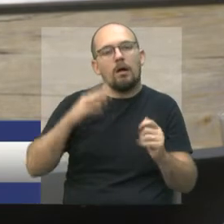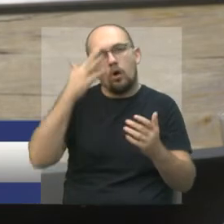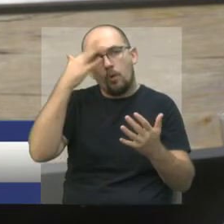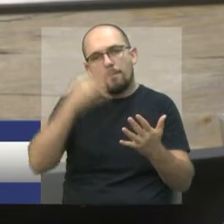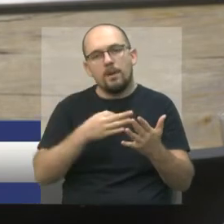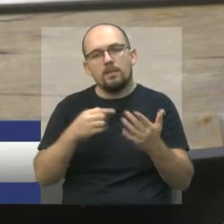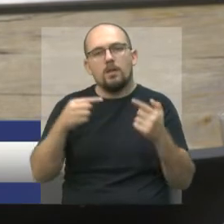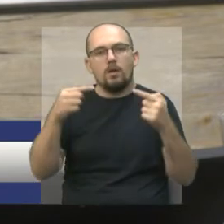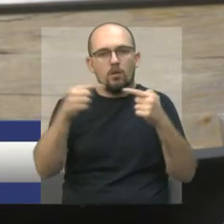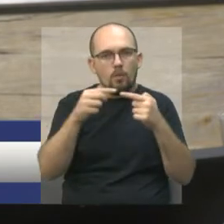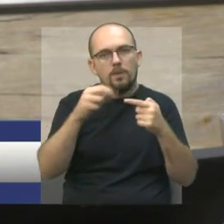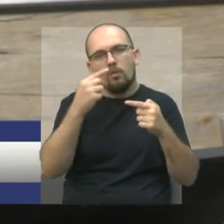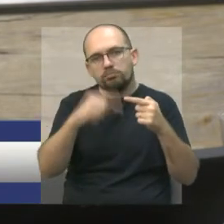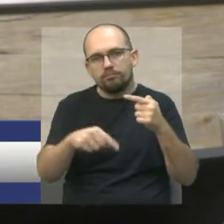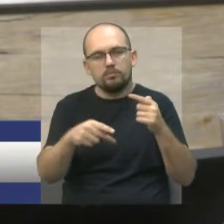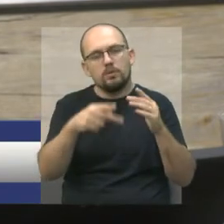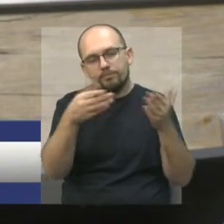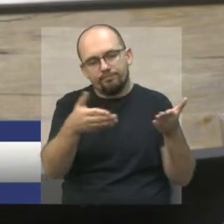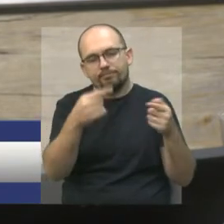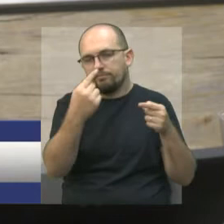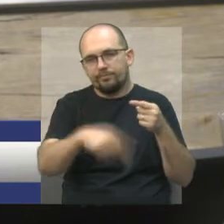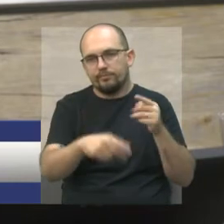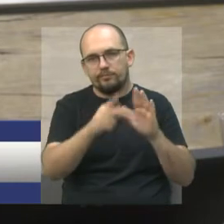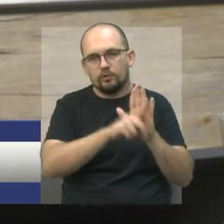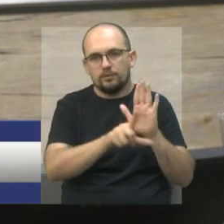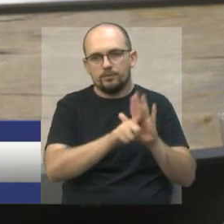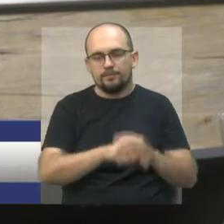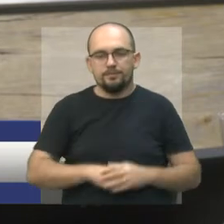proposta com o presente projeto de lei.